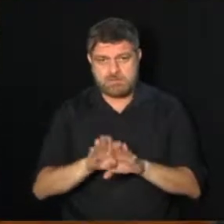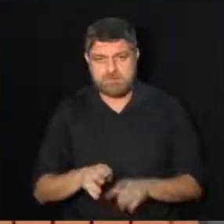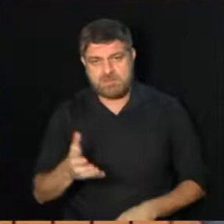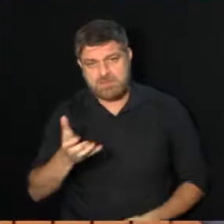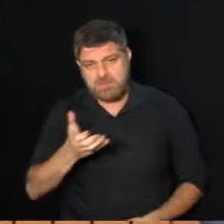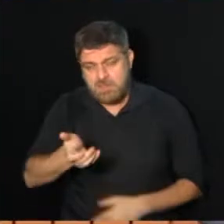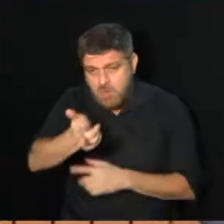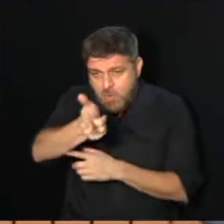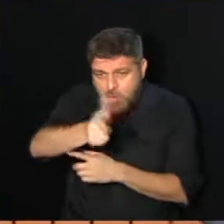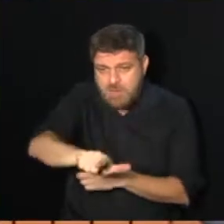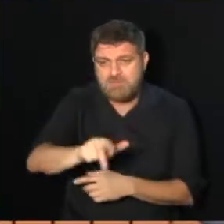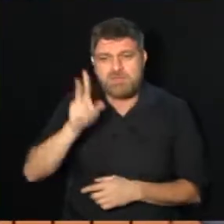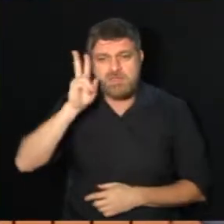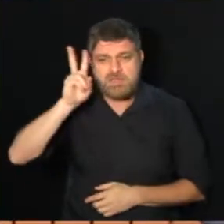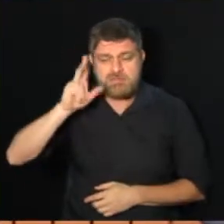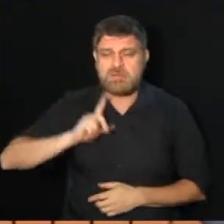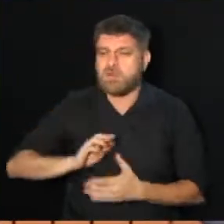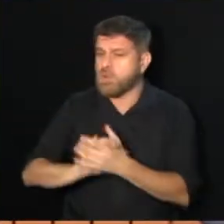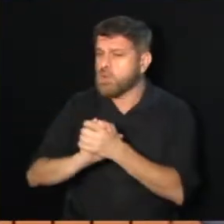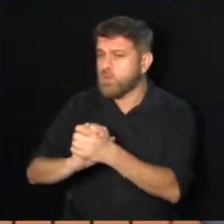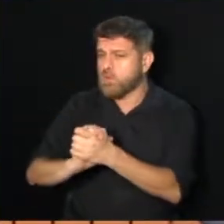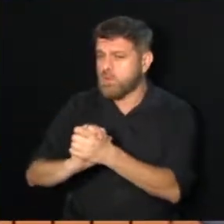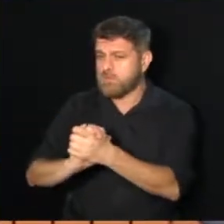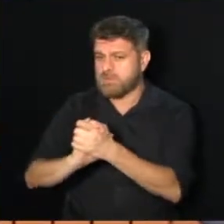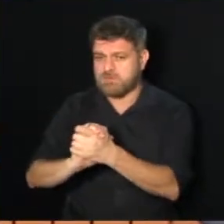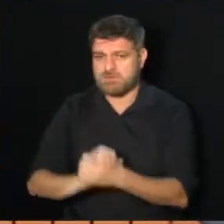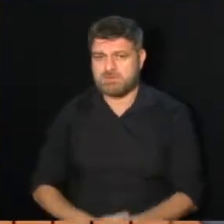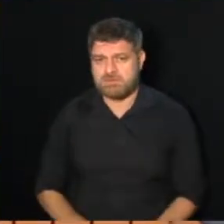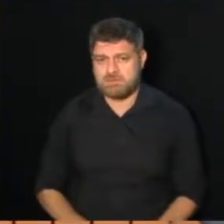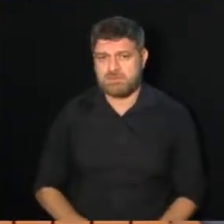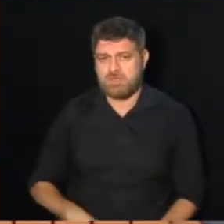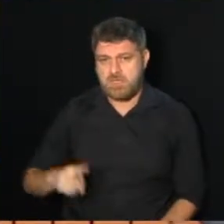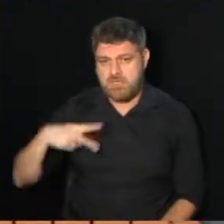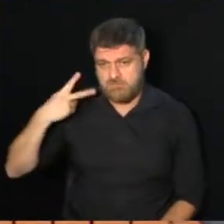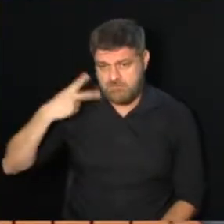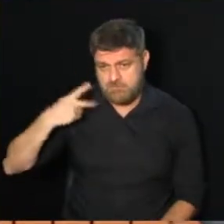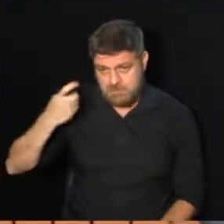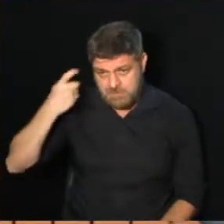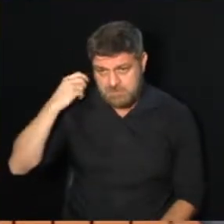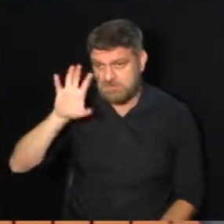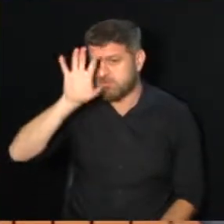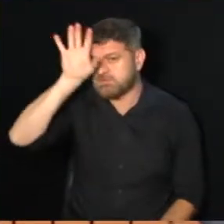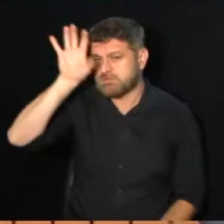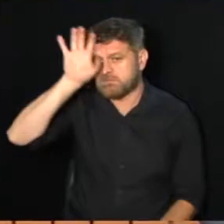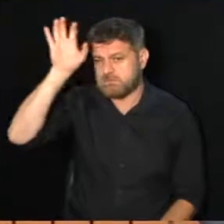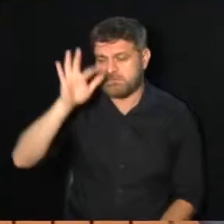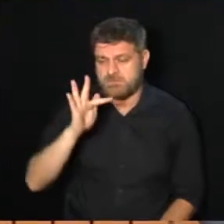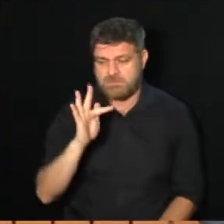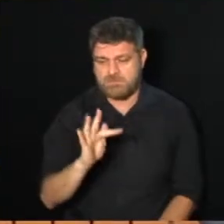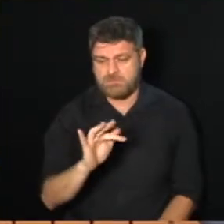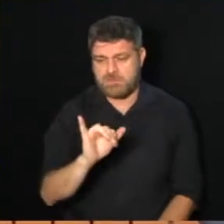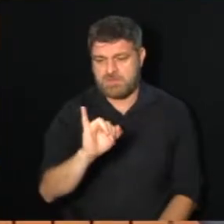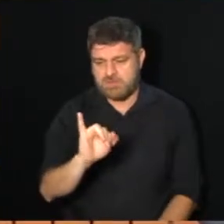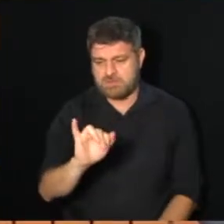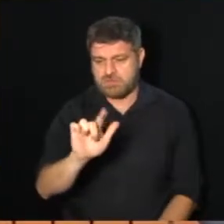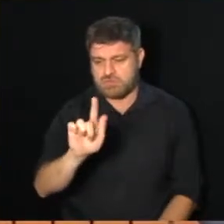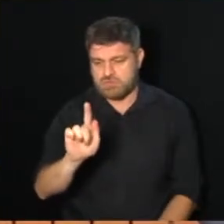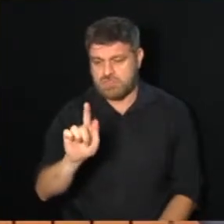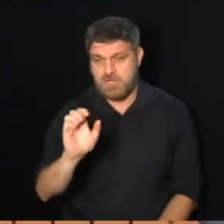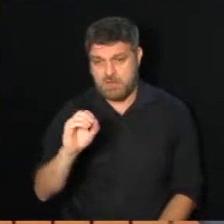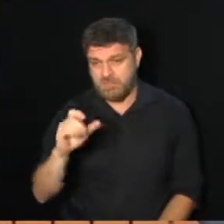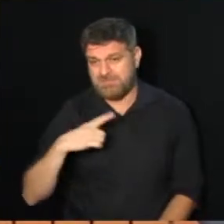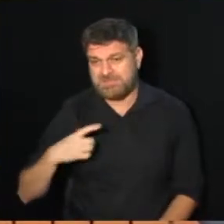quero novamente reiterar aqui com os cumprimentos ao sempre vereador Tiago Ferrari. Me permita eu ter esse lapso,